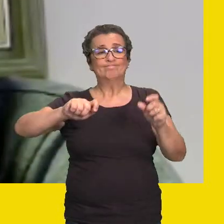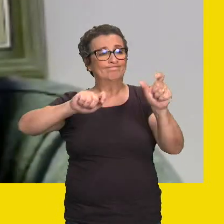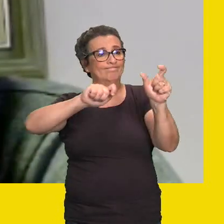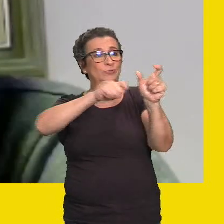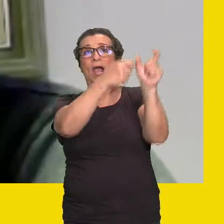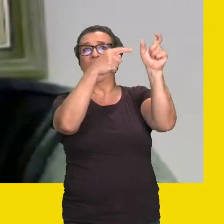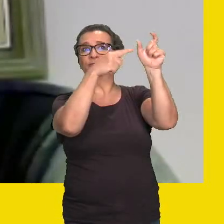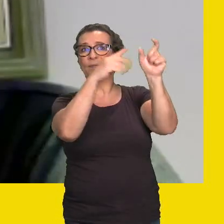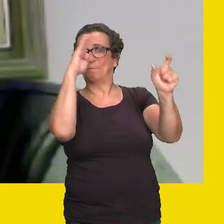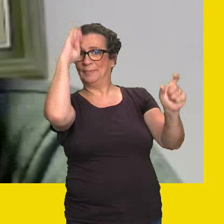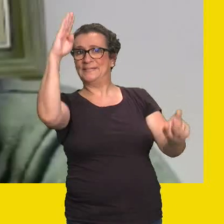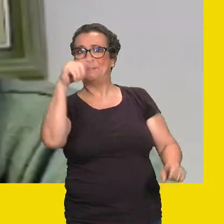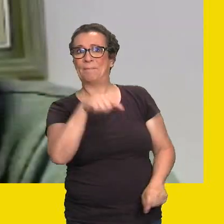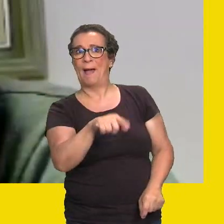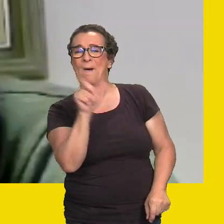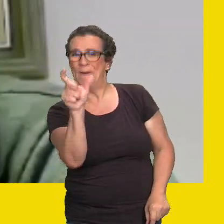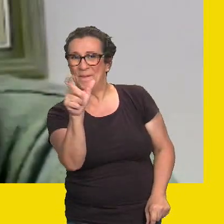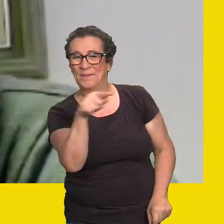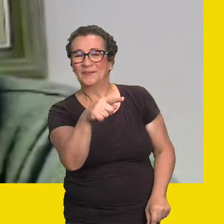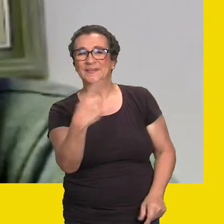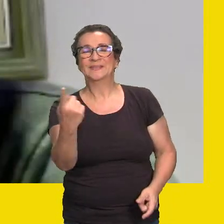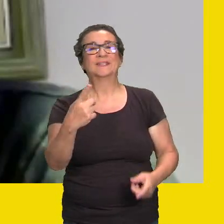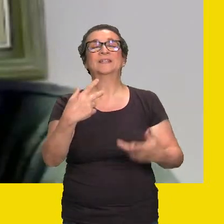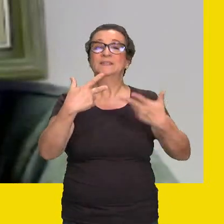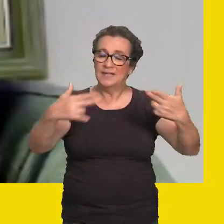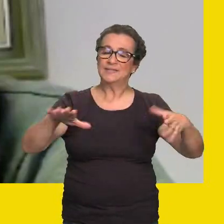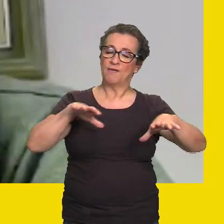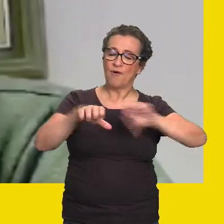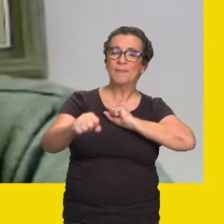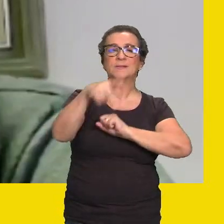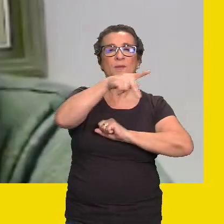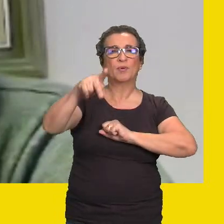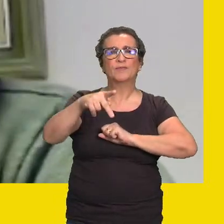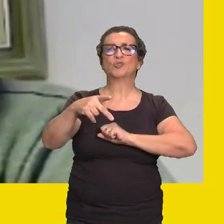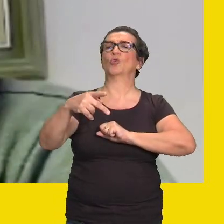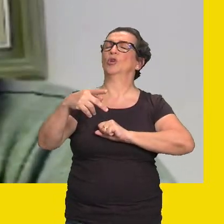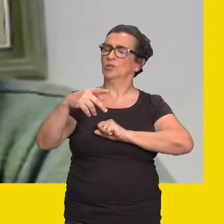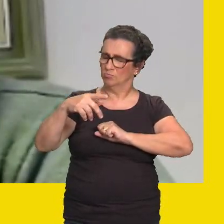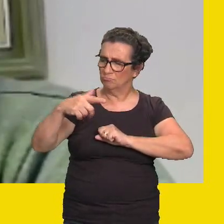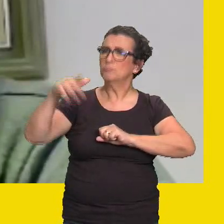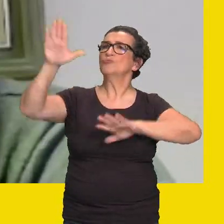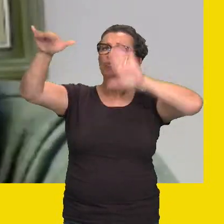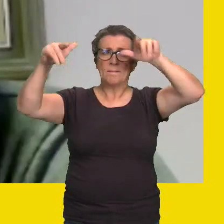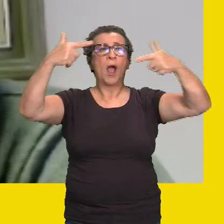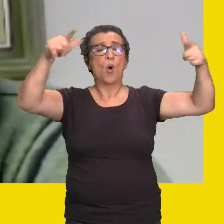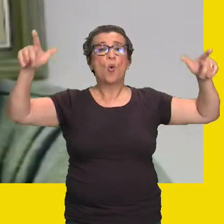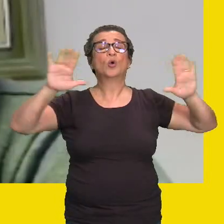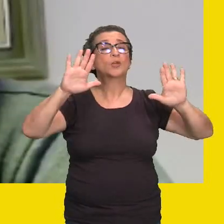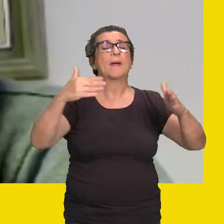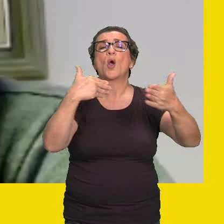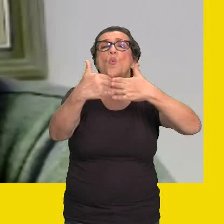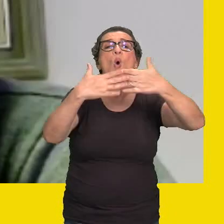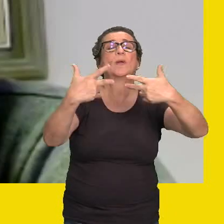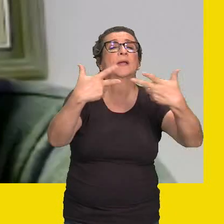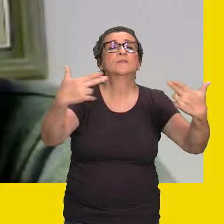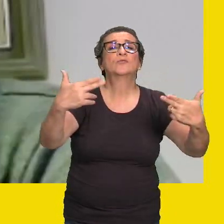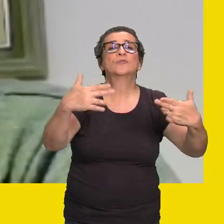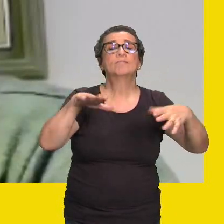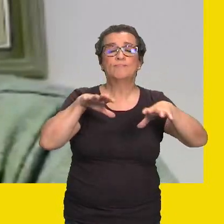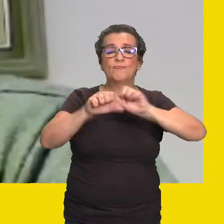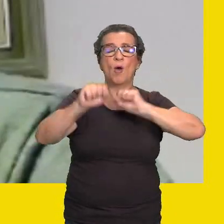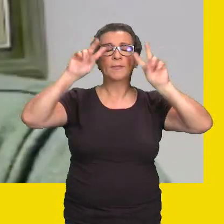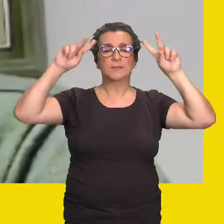aspecto formativo, dentro da questão da formação de professores, da formação continuada ou de qualquer tipo de formação